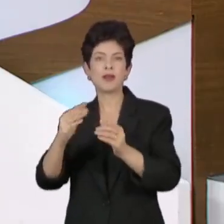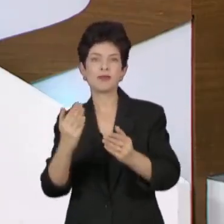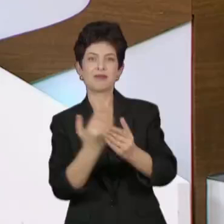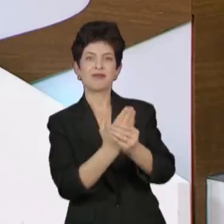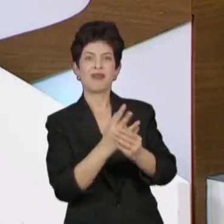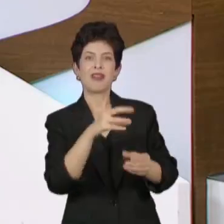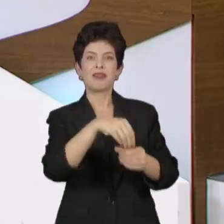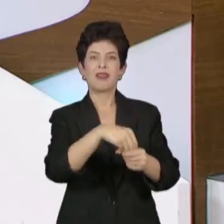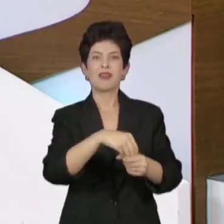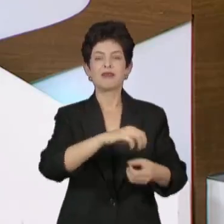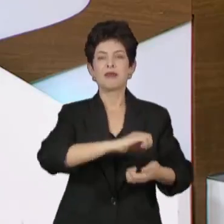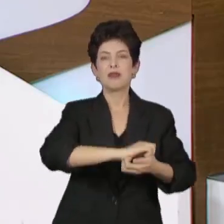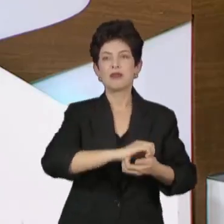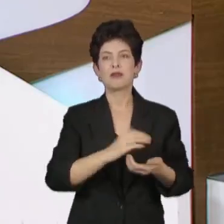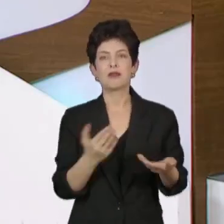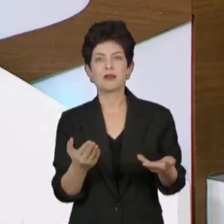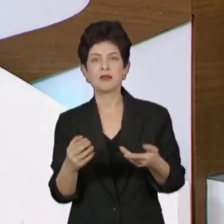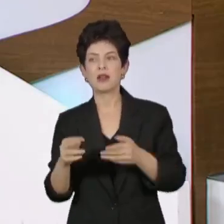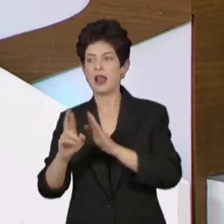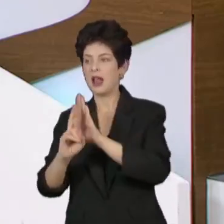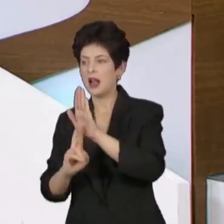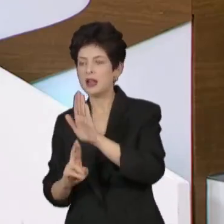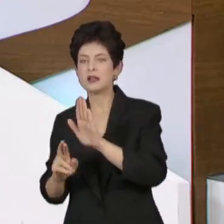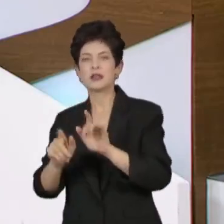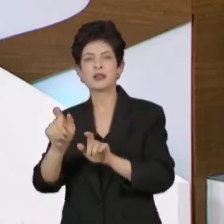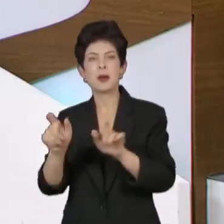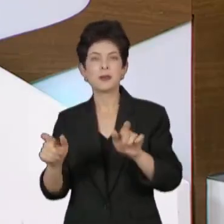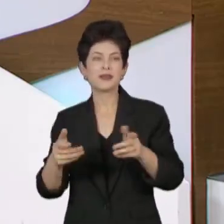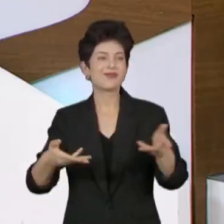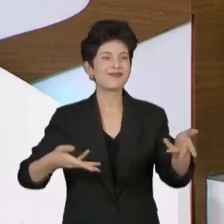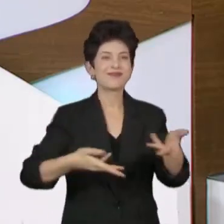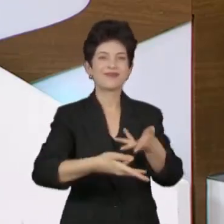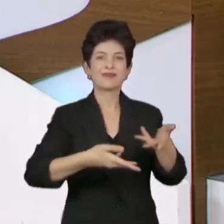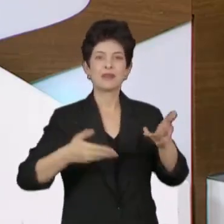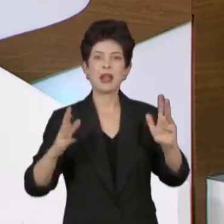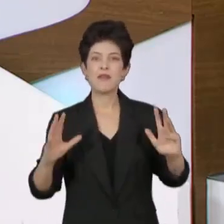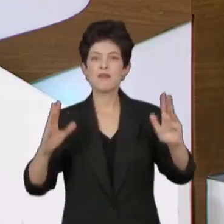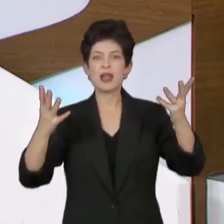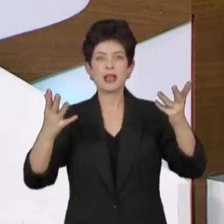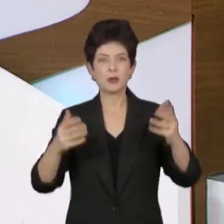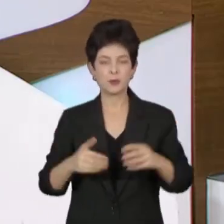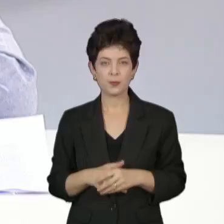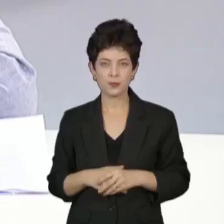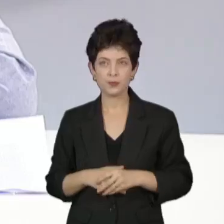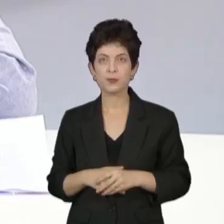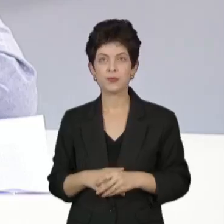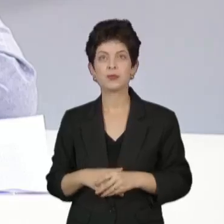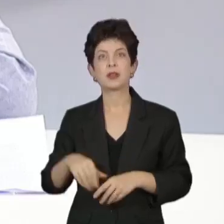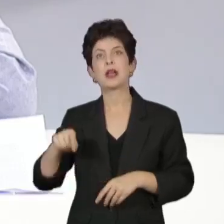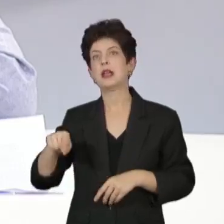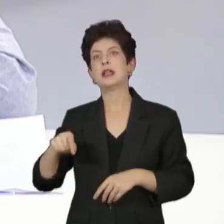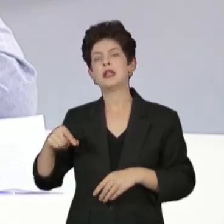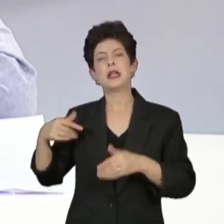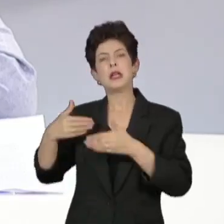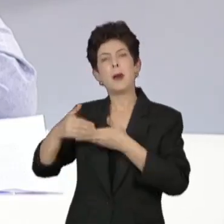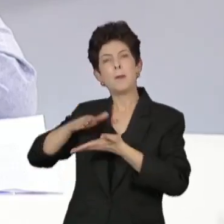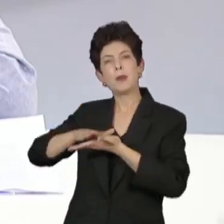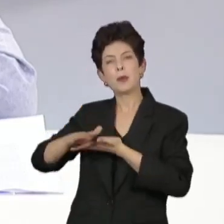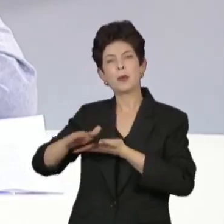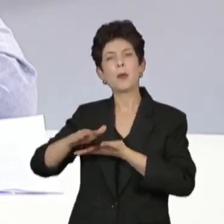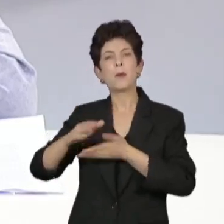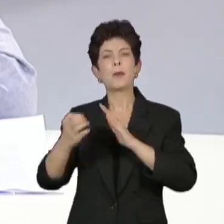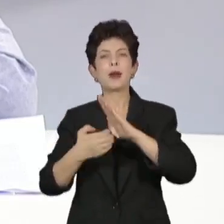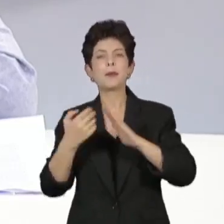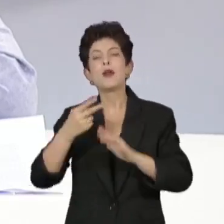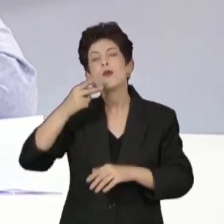Tribunal Federal e de relatorias e pessoas que eles estão convivendo nesses eventos. Recentemente, a gente também publicou que uma empresa de